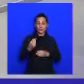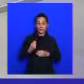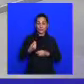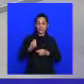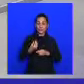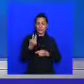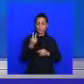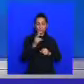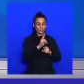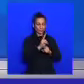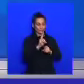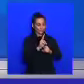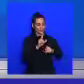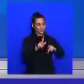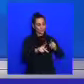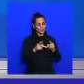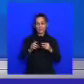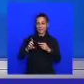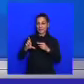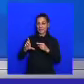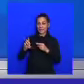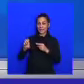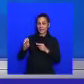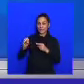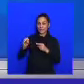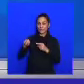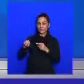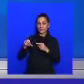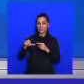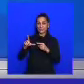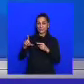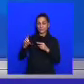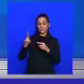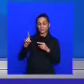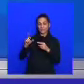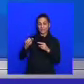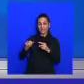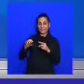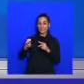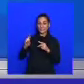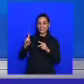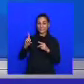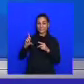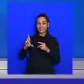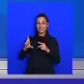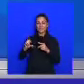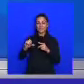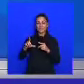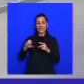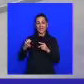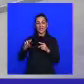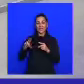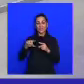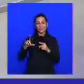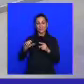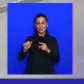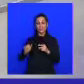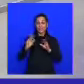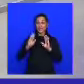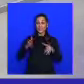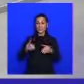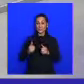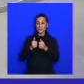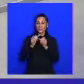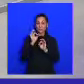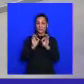contamos que a presença de duas auditoras populares Leonilda Matos e Edileuza dos Santos boa noite boa noite boa noite elas já